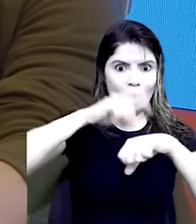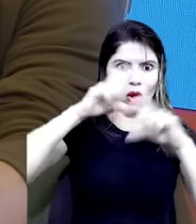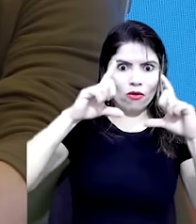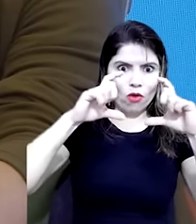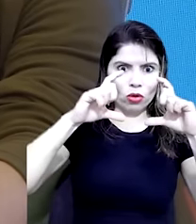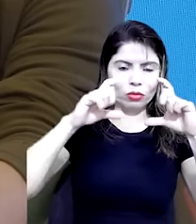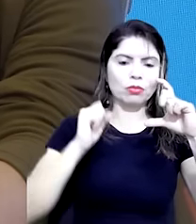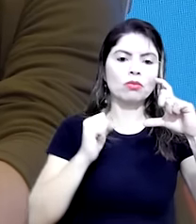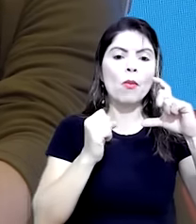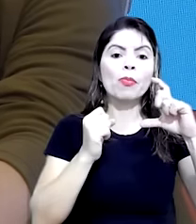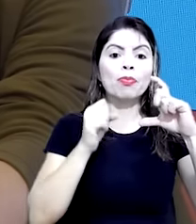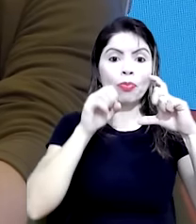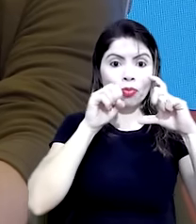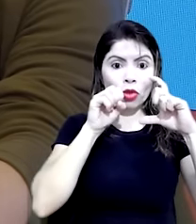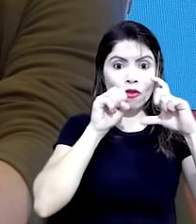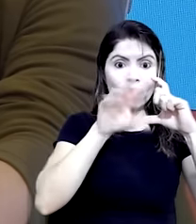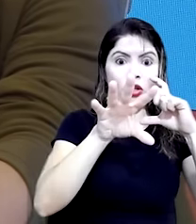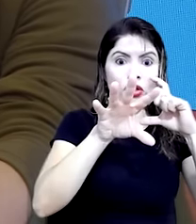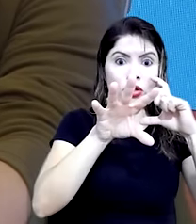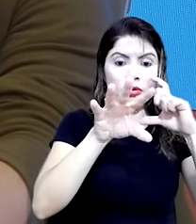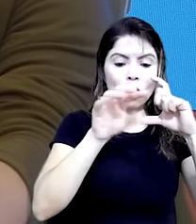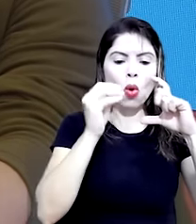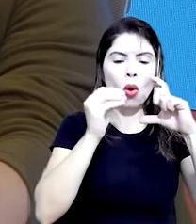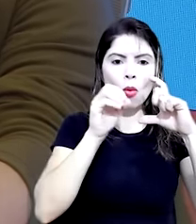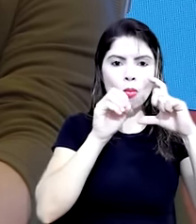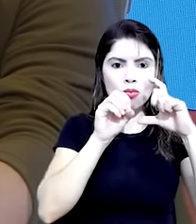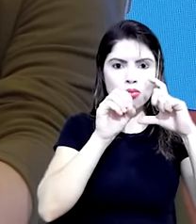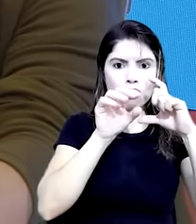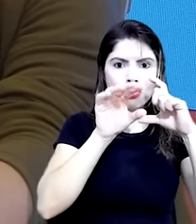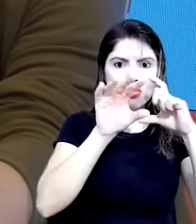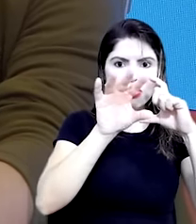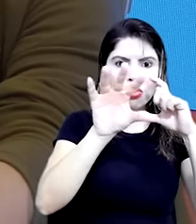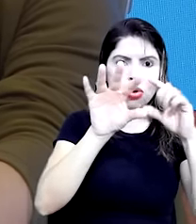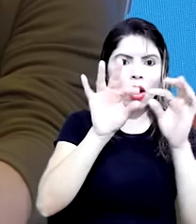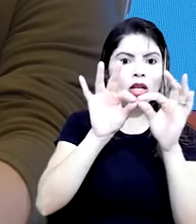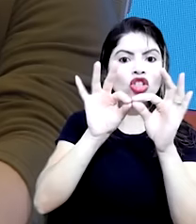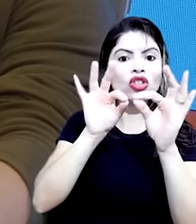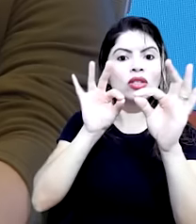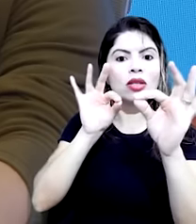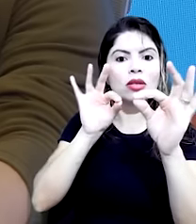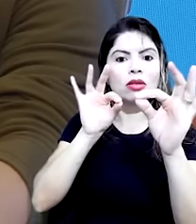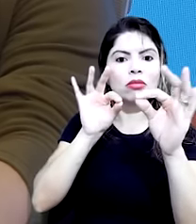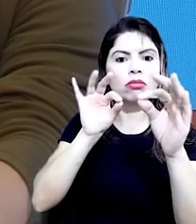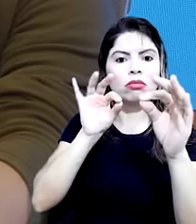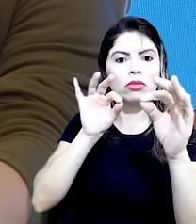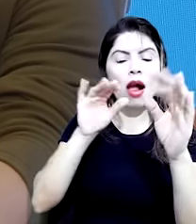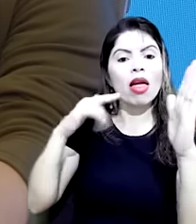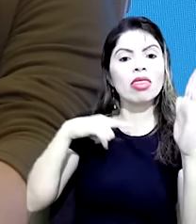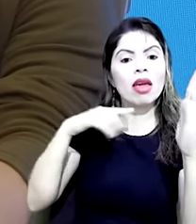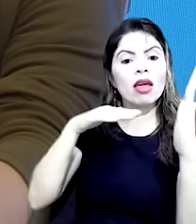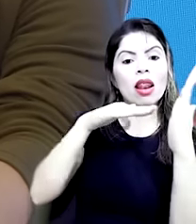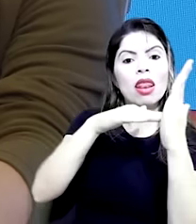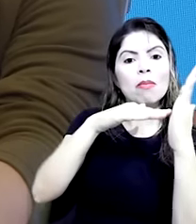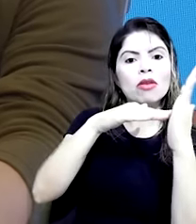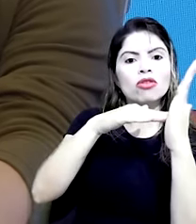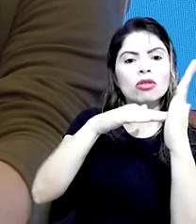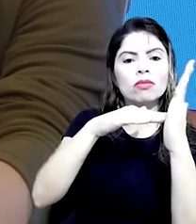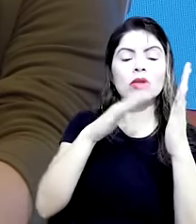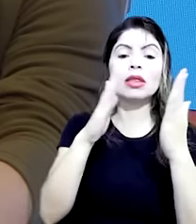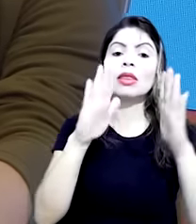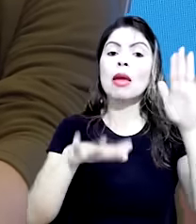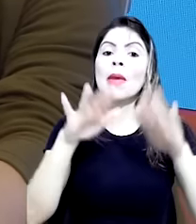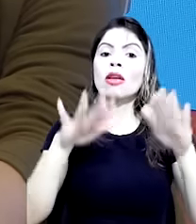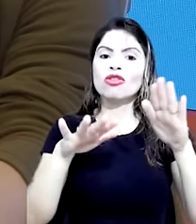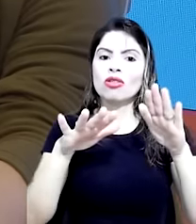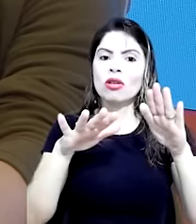Flash ele vai percorrer da câmera até uma determinada distância de acordo com a potência do Flash ele vai percorrer uma área maior ou